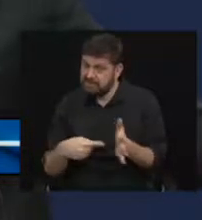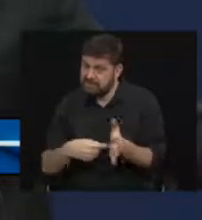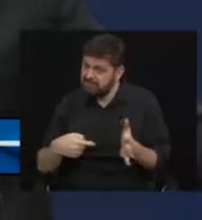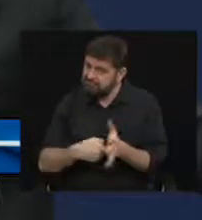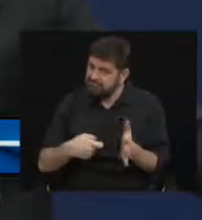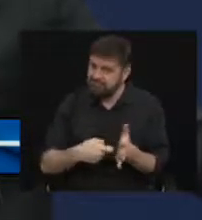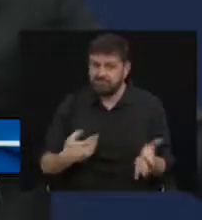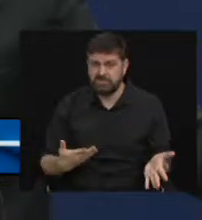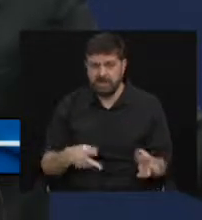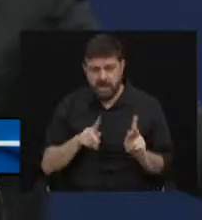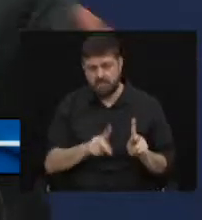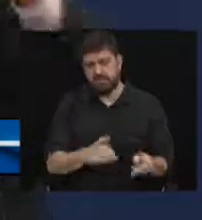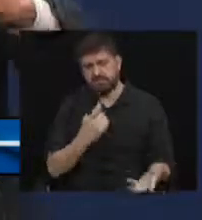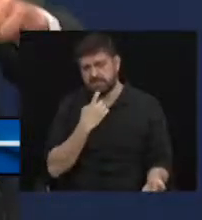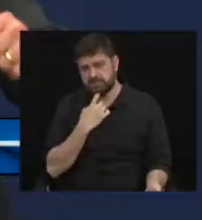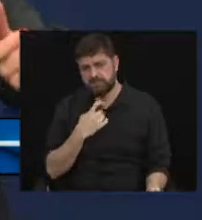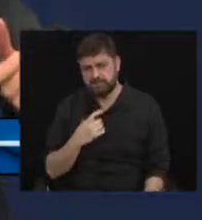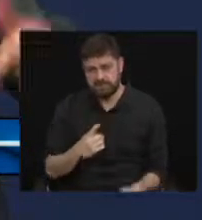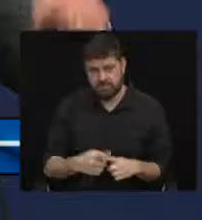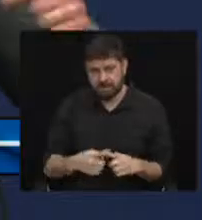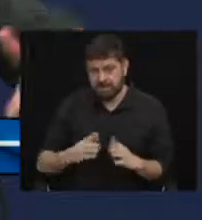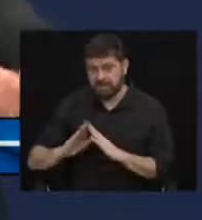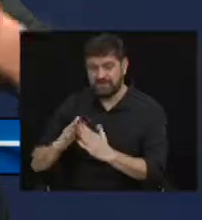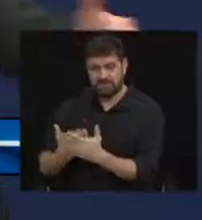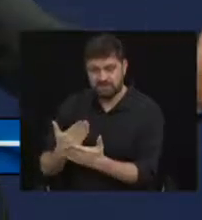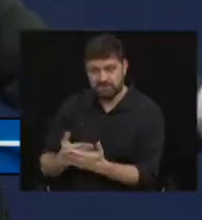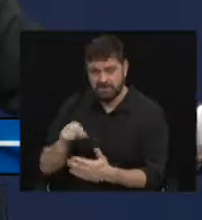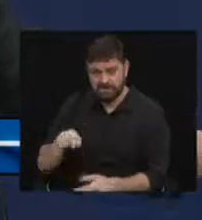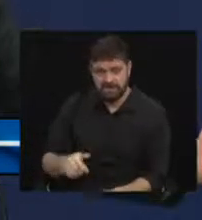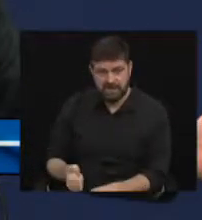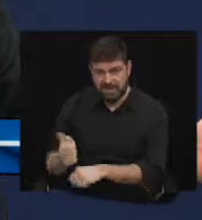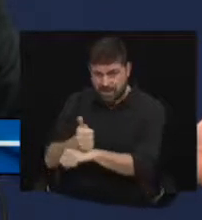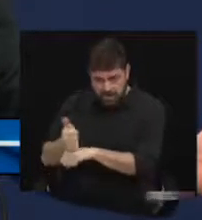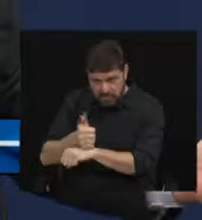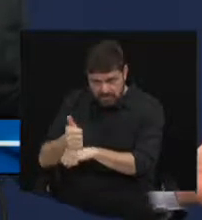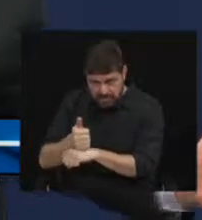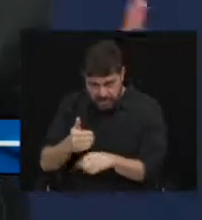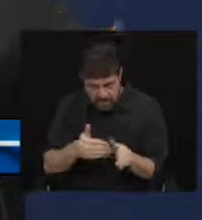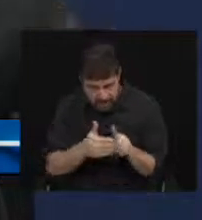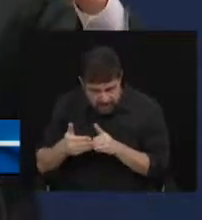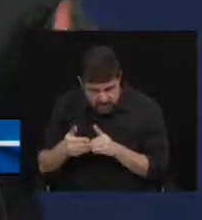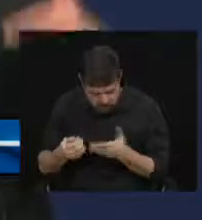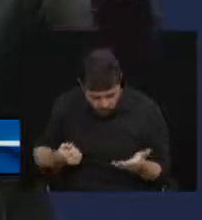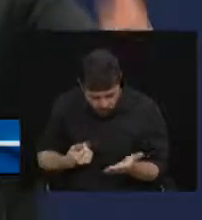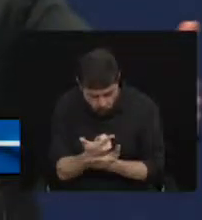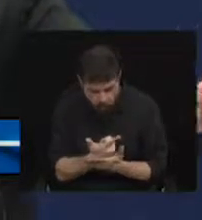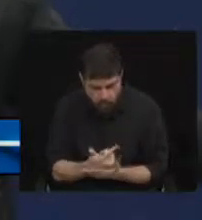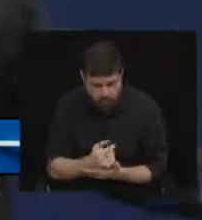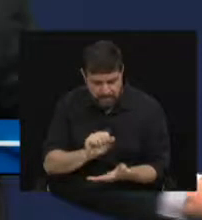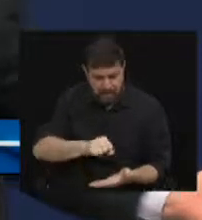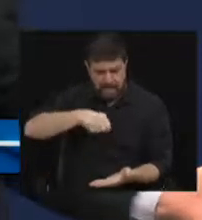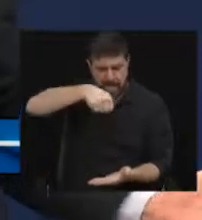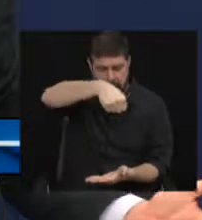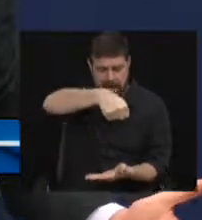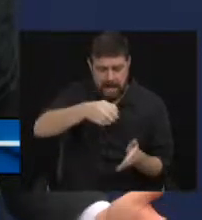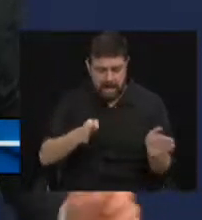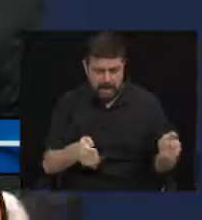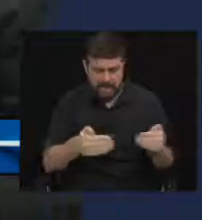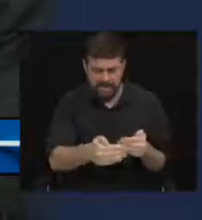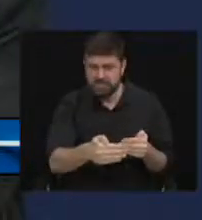para a população de Campinas o que vai fazer com esse recurso. Agora, precisa dizer também por que baú da